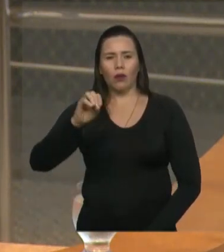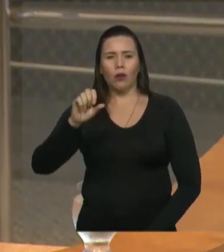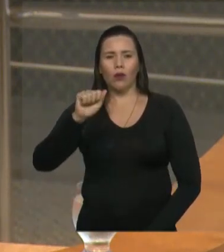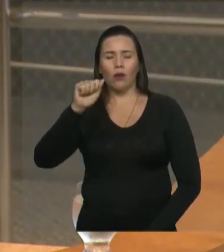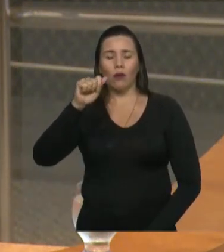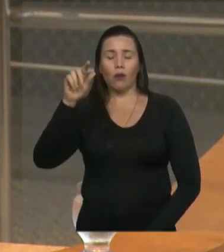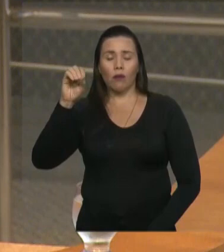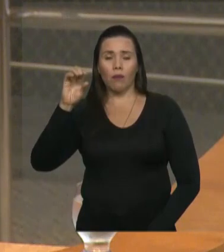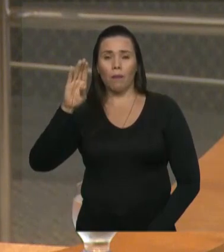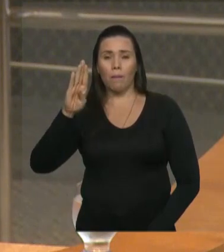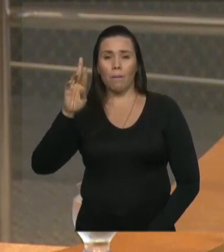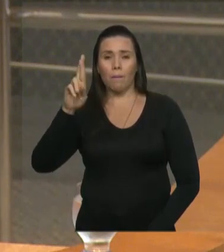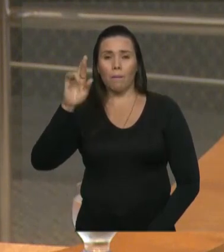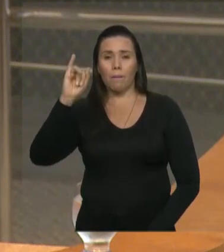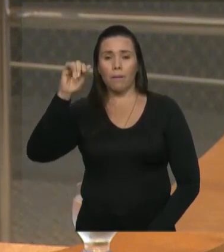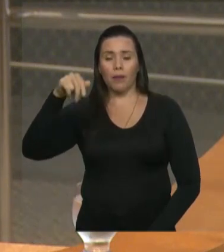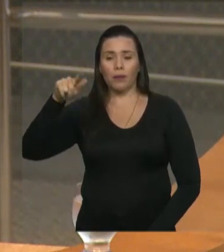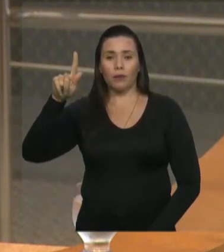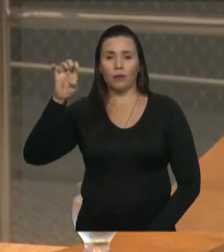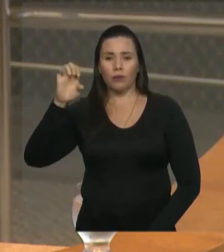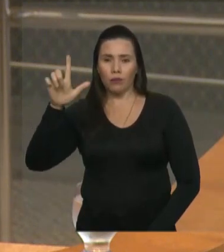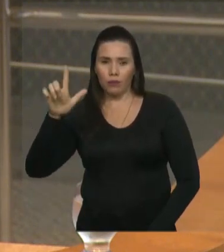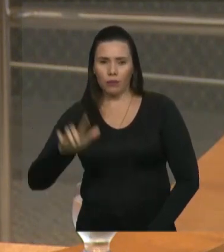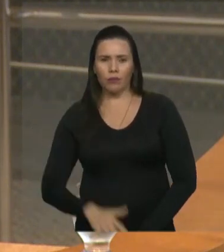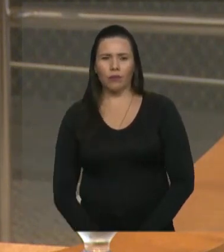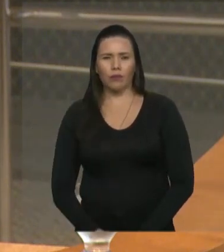e essas são as previsões para 2020.